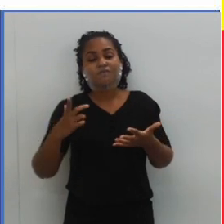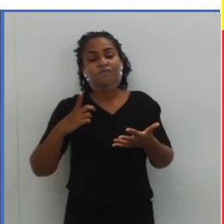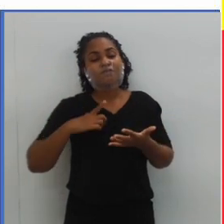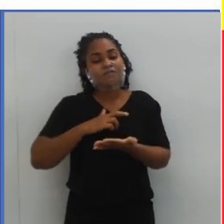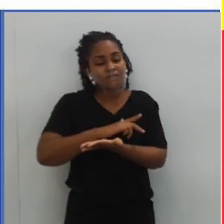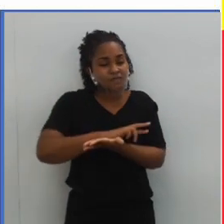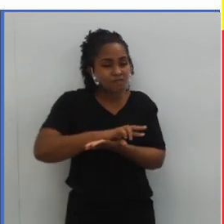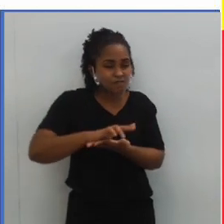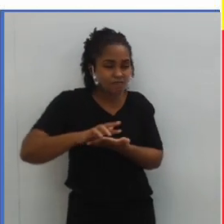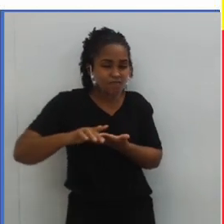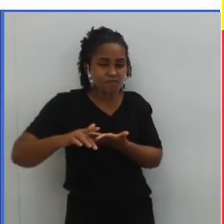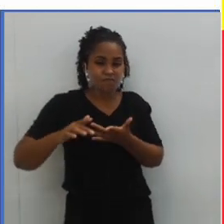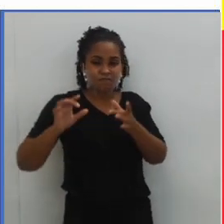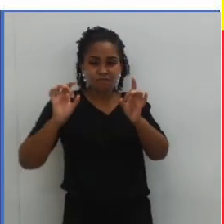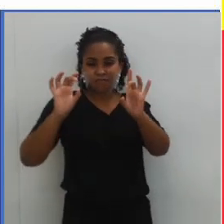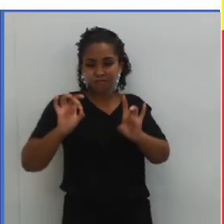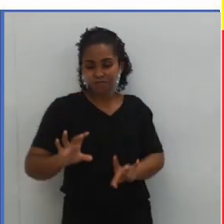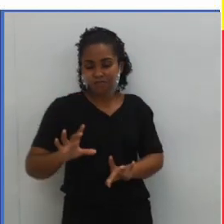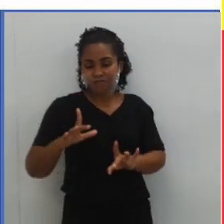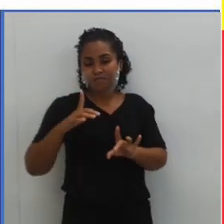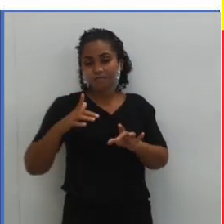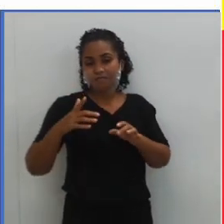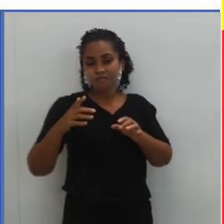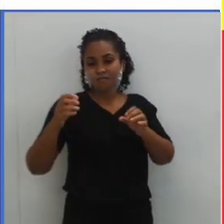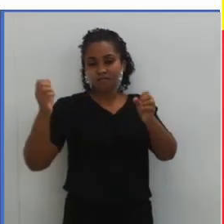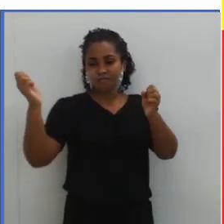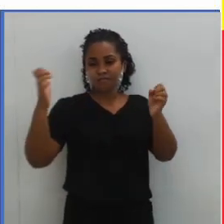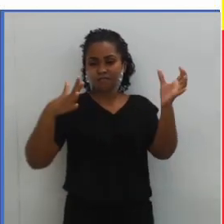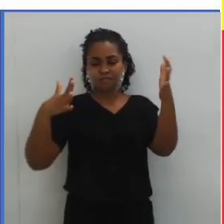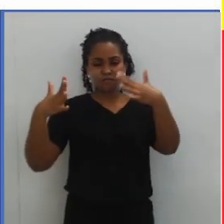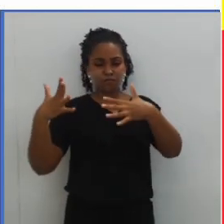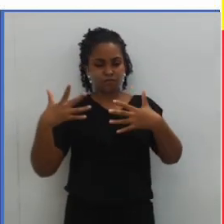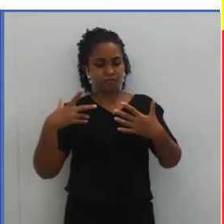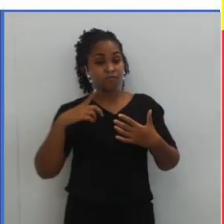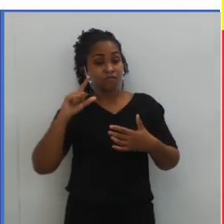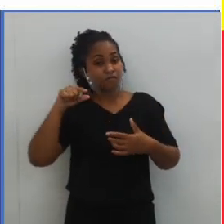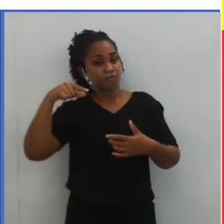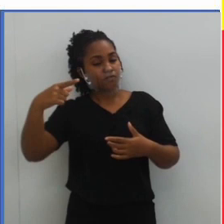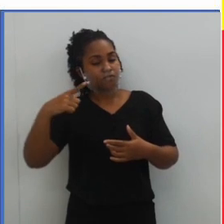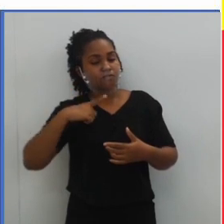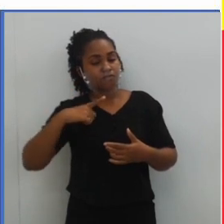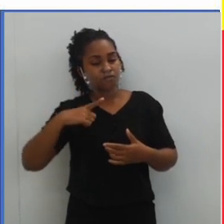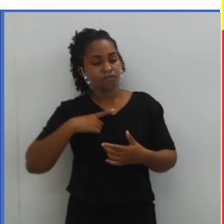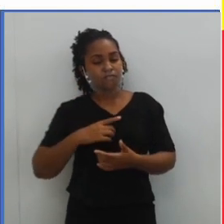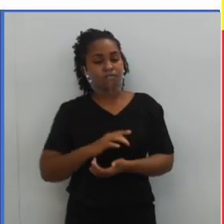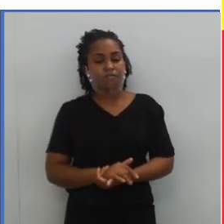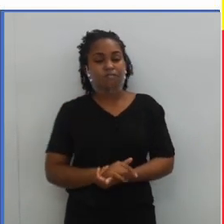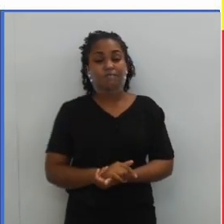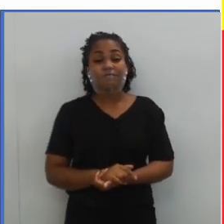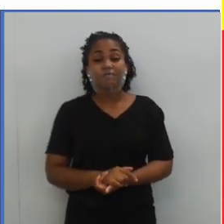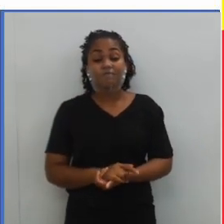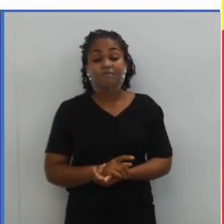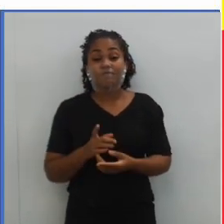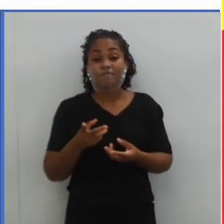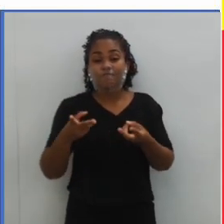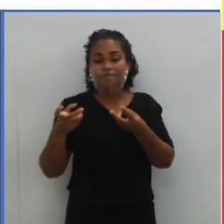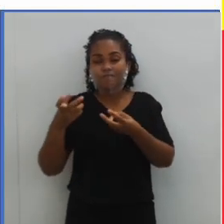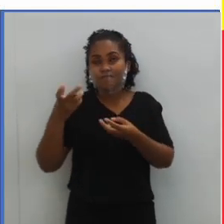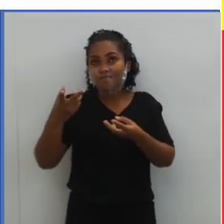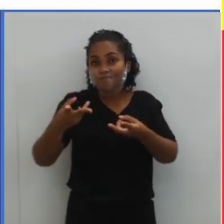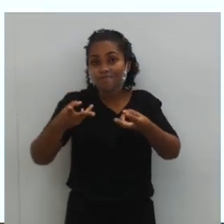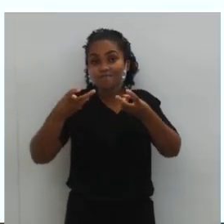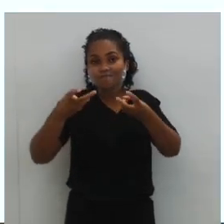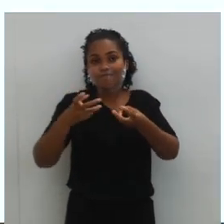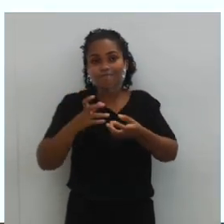né? Às vezes tem cenas que são depois finalizadas na computação gráfica que você não tem noção. Às vezes eles fazem um